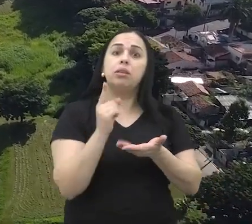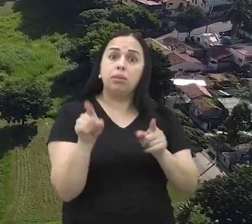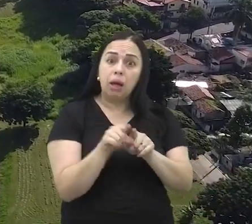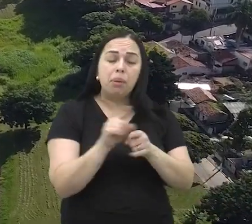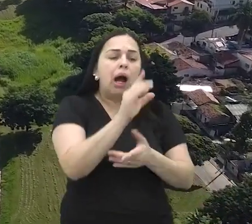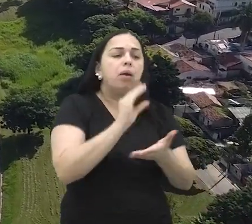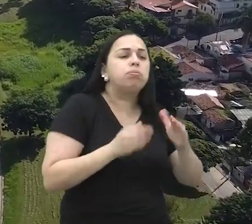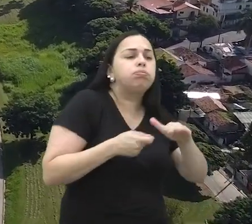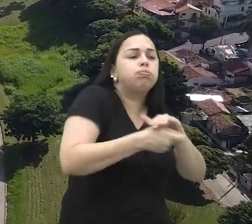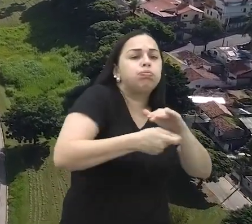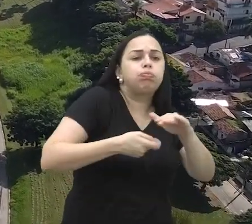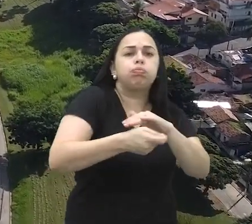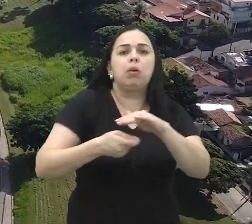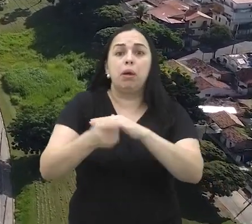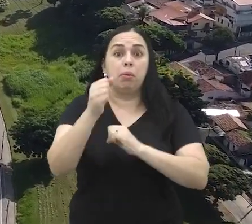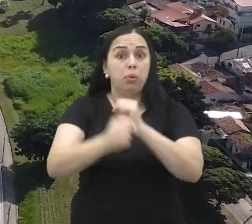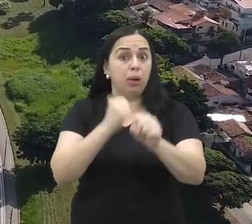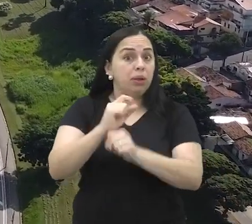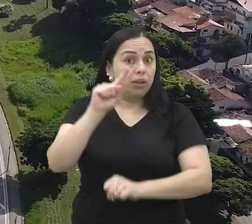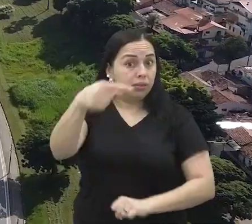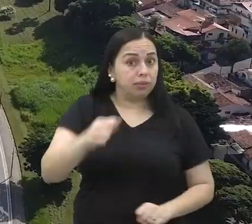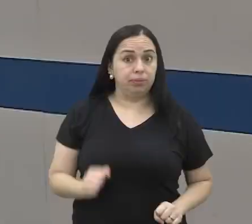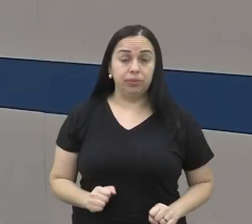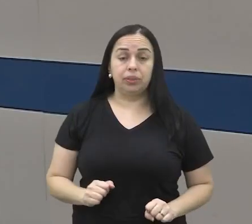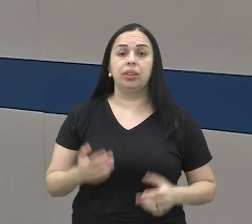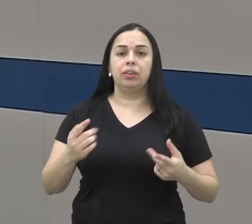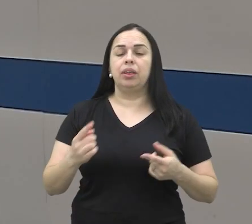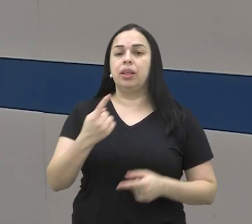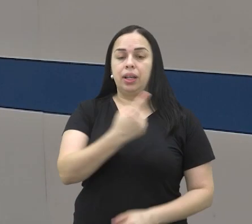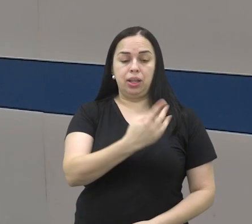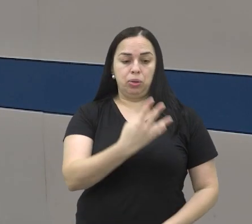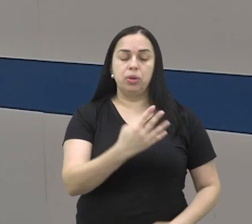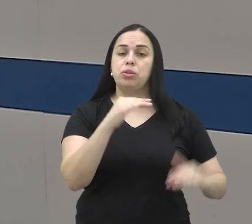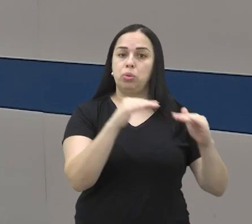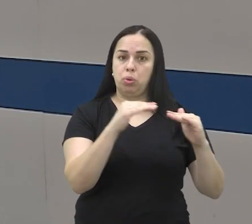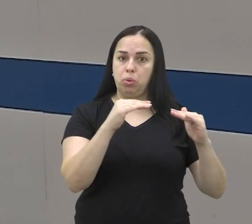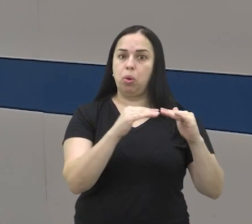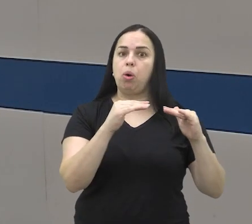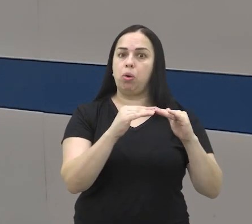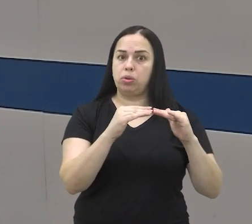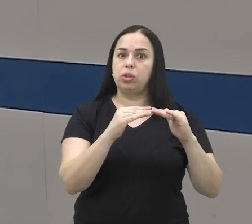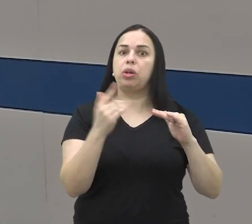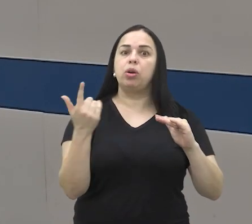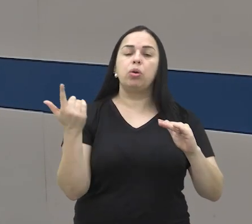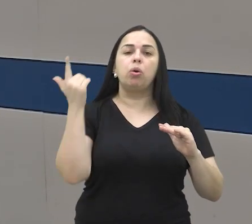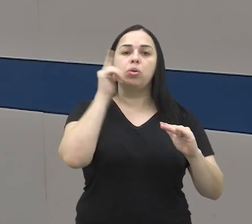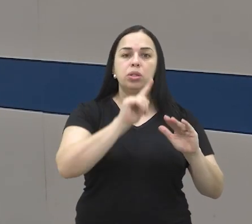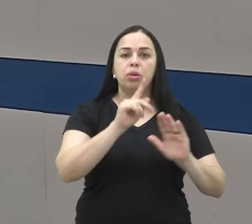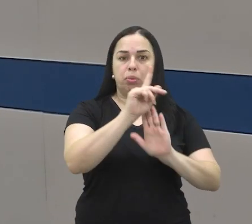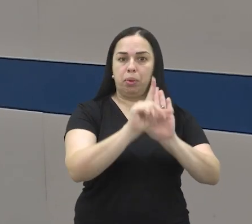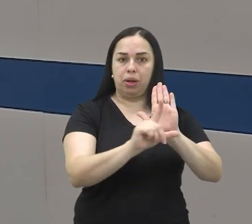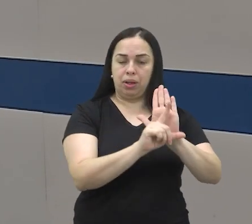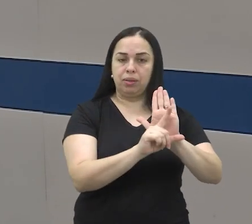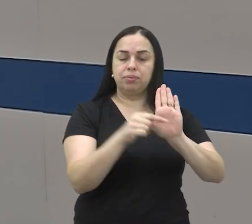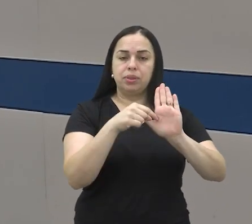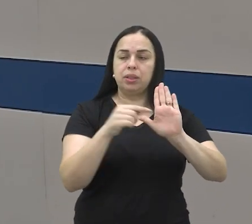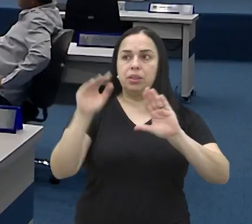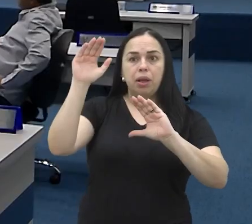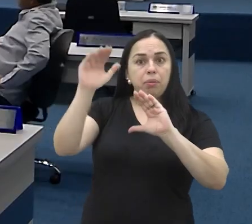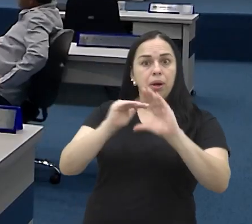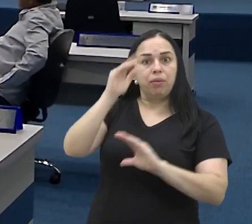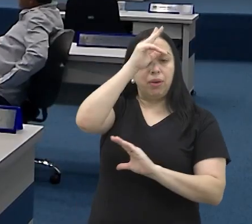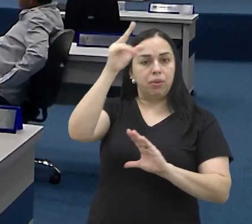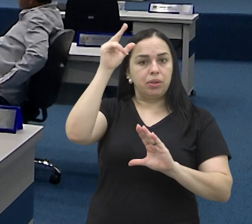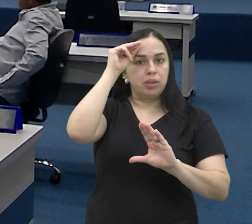as despesas do município para o ano de 2025. Foram 14 votos favoráveis ao texto encaminhado pelo Poder Executivo,